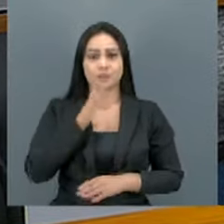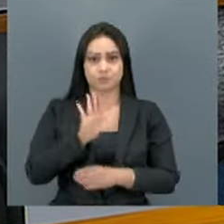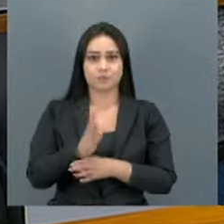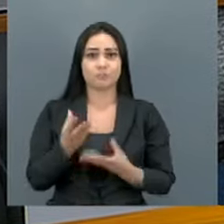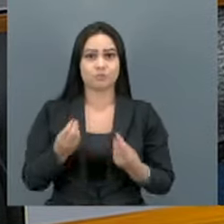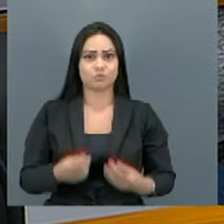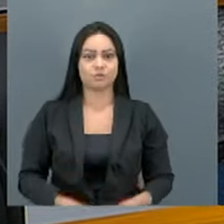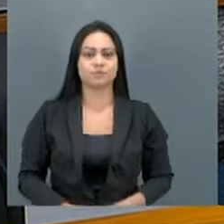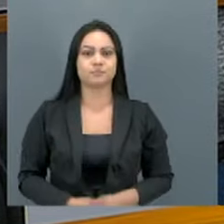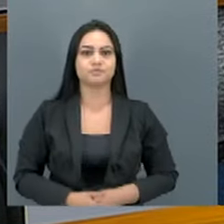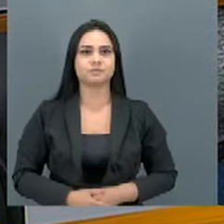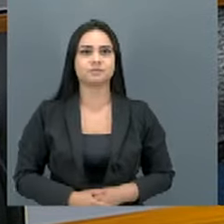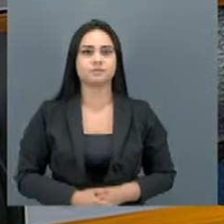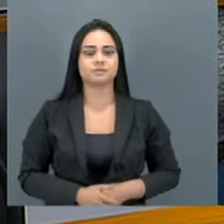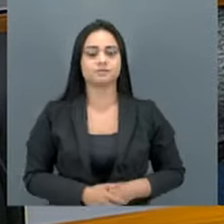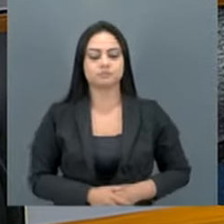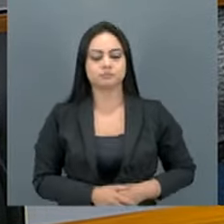muito.